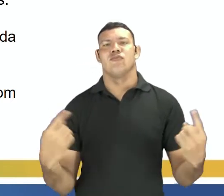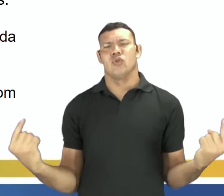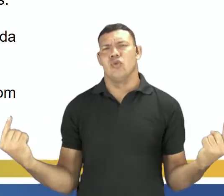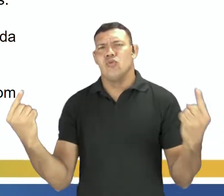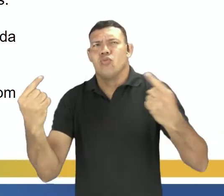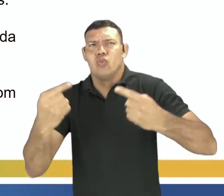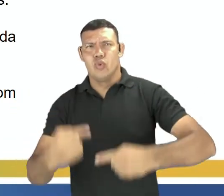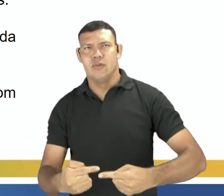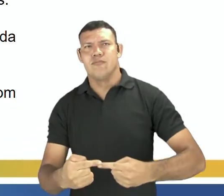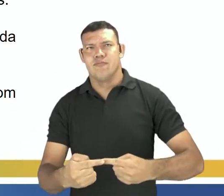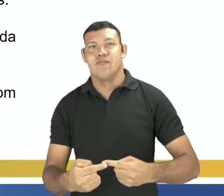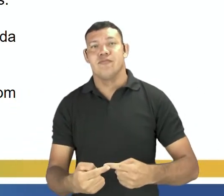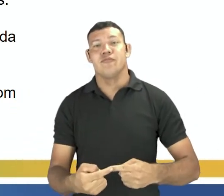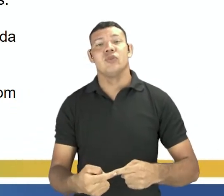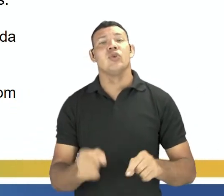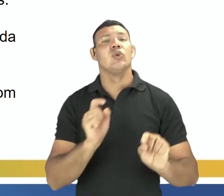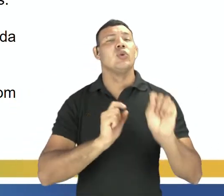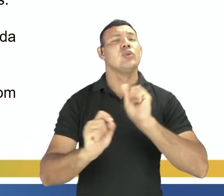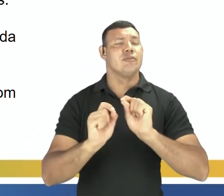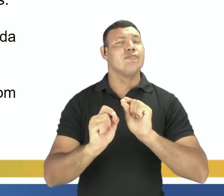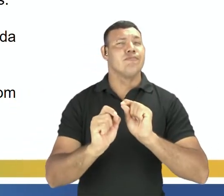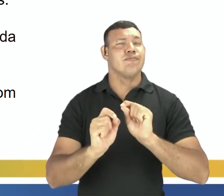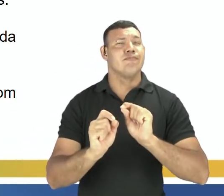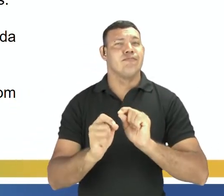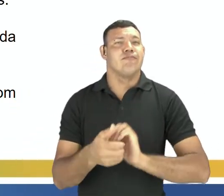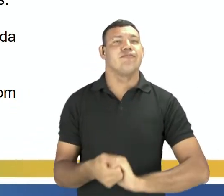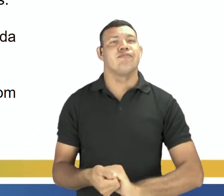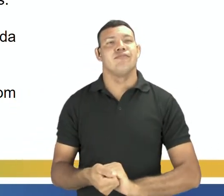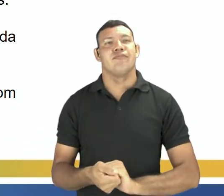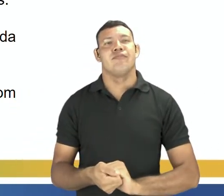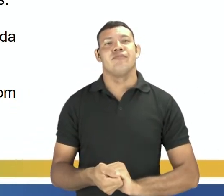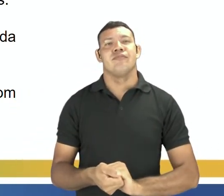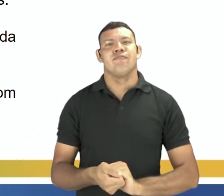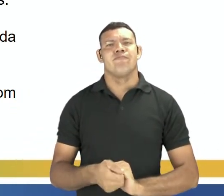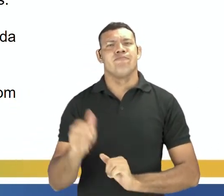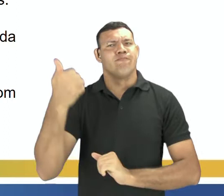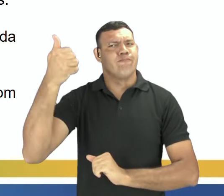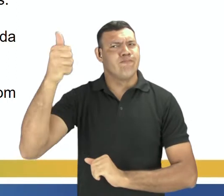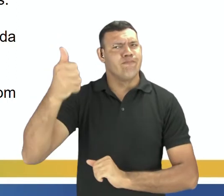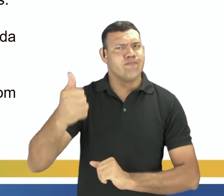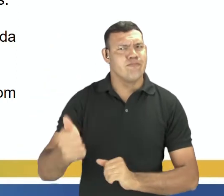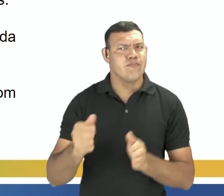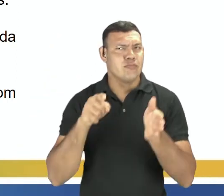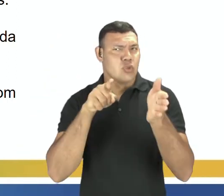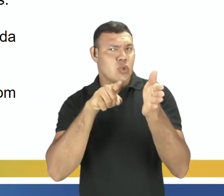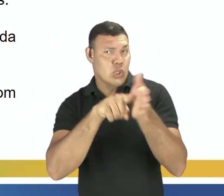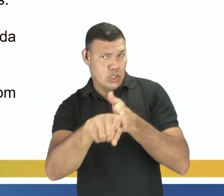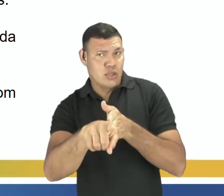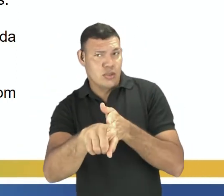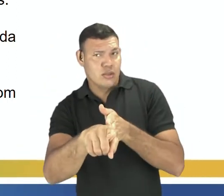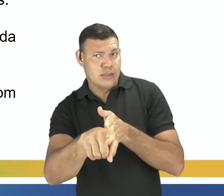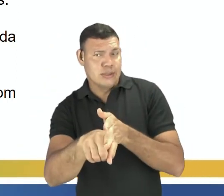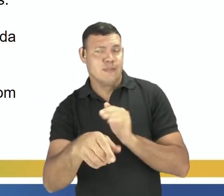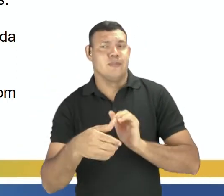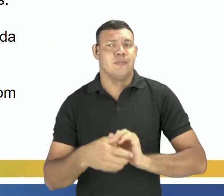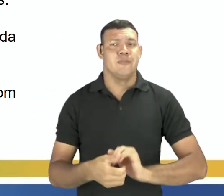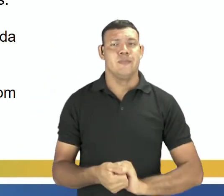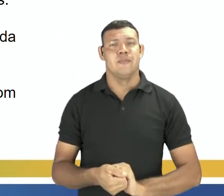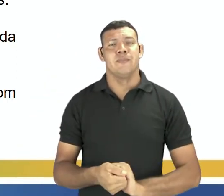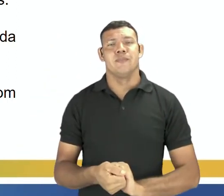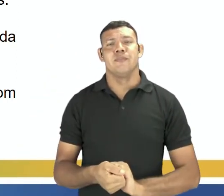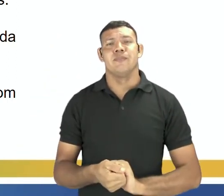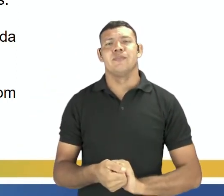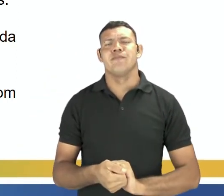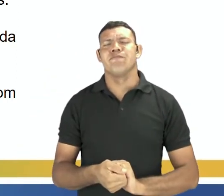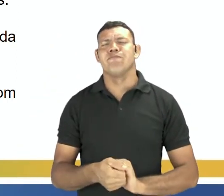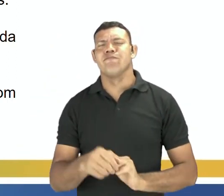contradição infere-se no contexto pela. Primeiro, quando você vai analisar uma questão, você tem que pensar